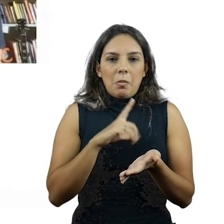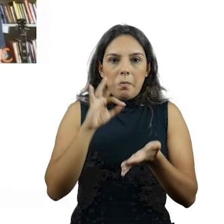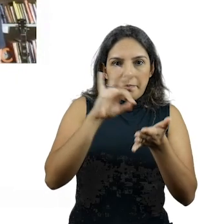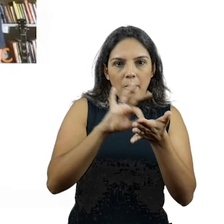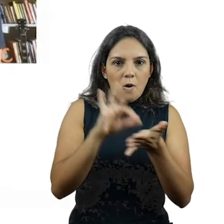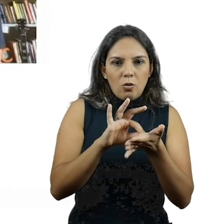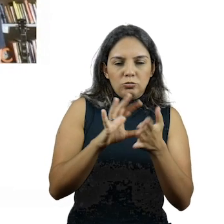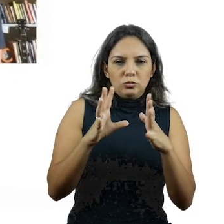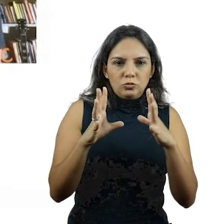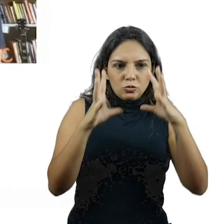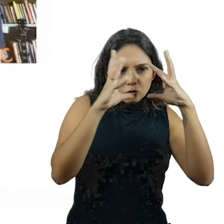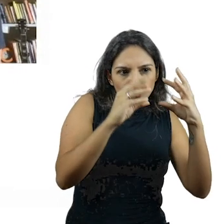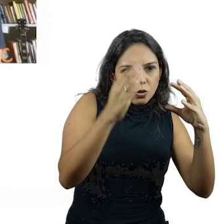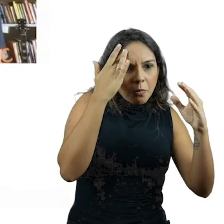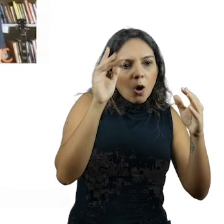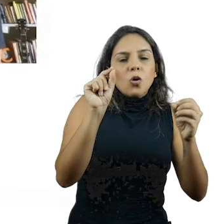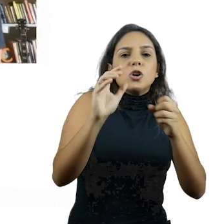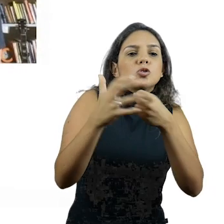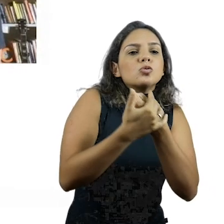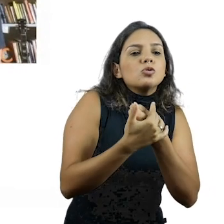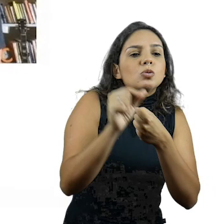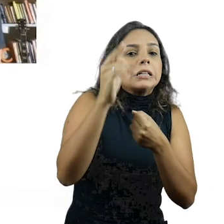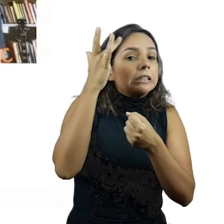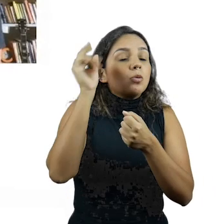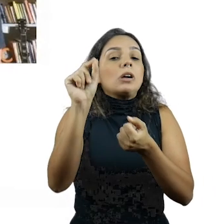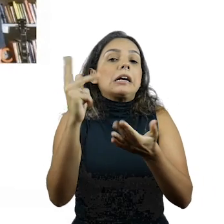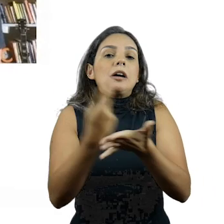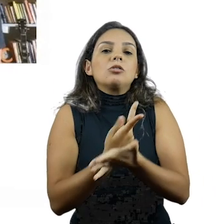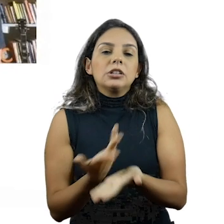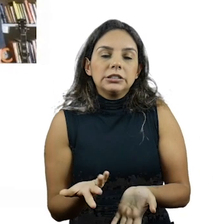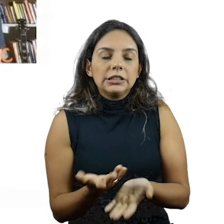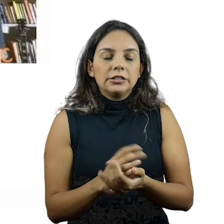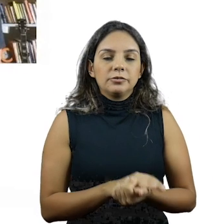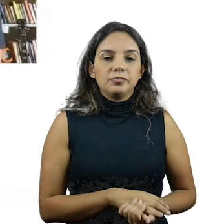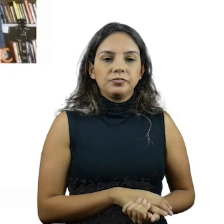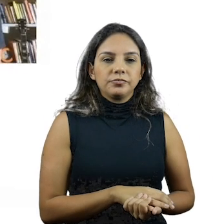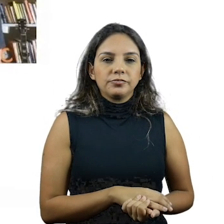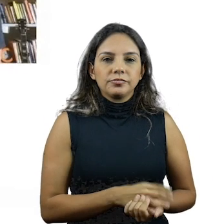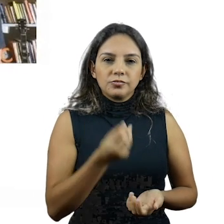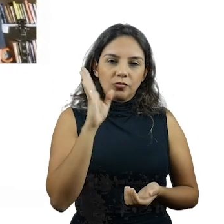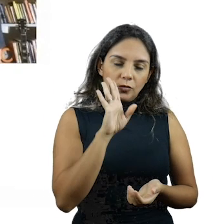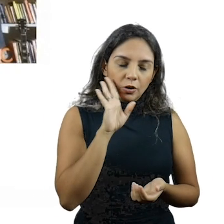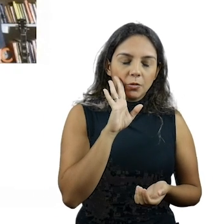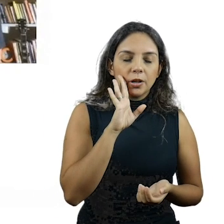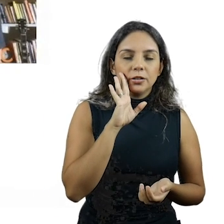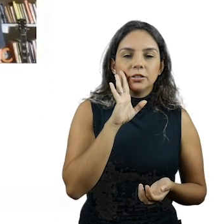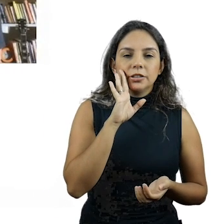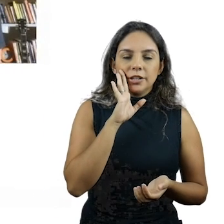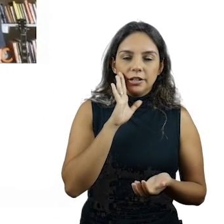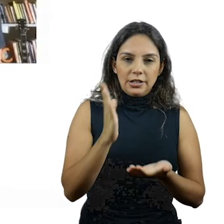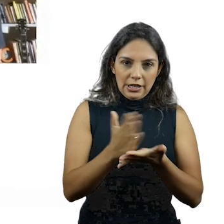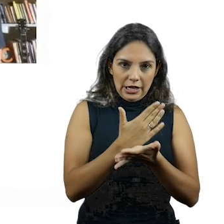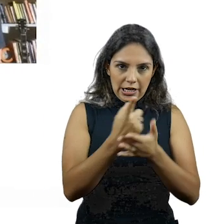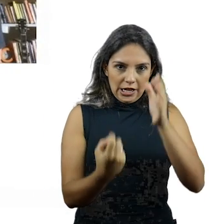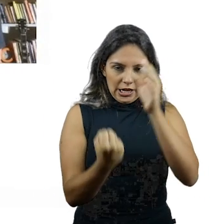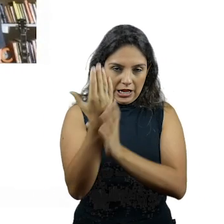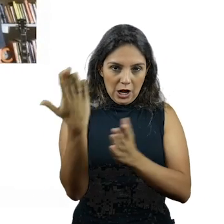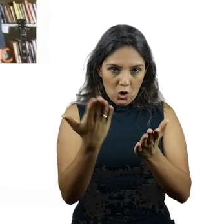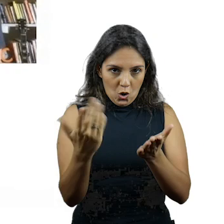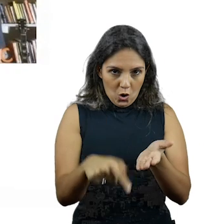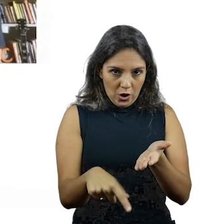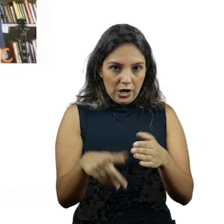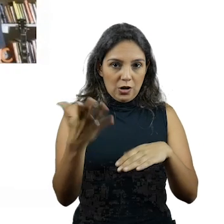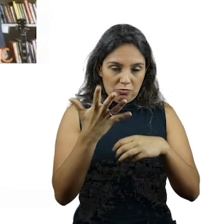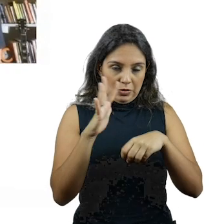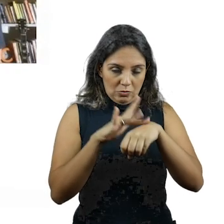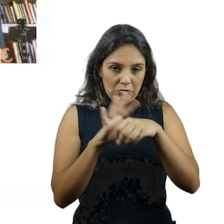ninguém sabe o que está acontecendo. Então, foi muito legal. Apesar do livro ter sido lançado agora, na pandemia, o que é um